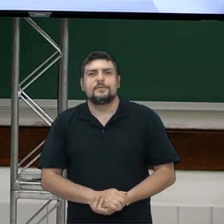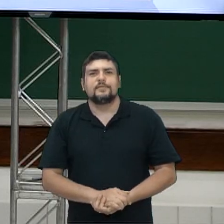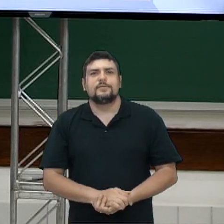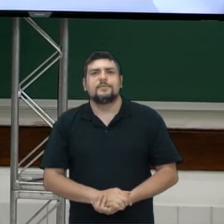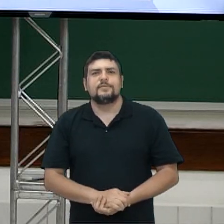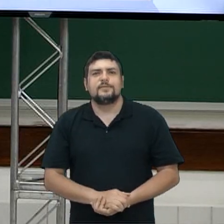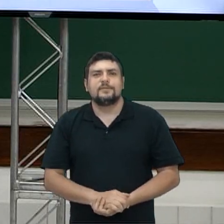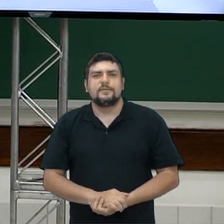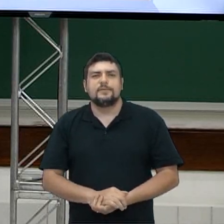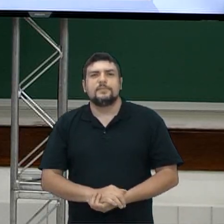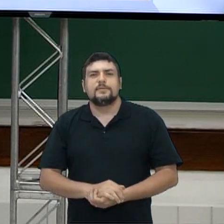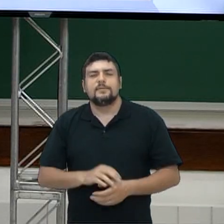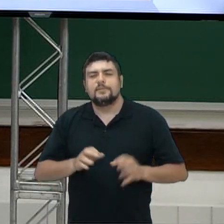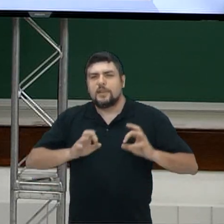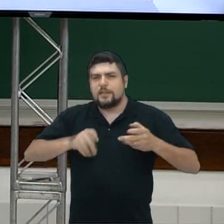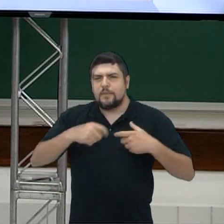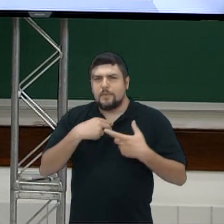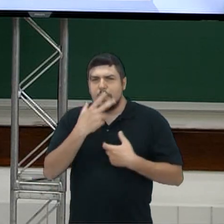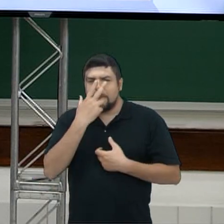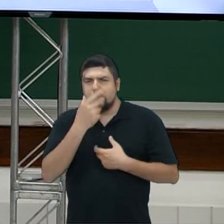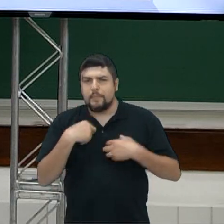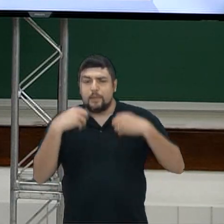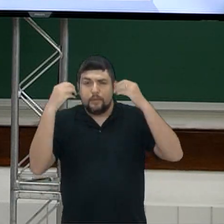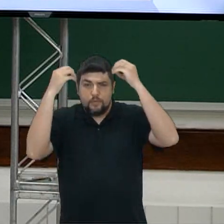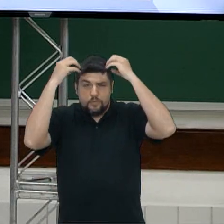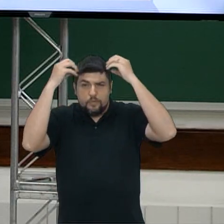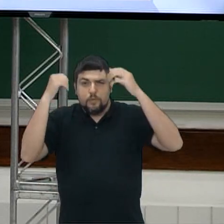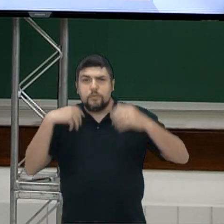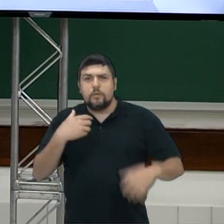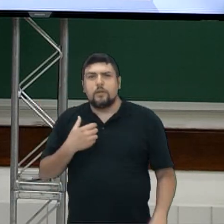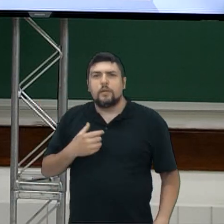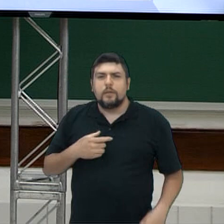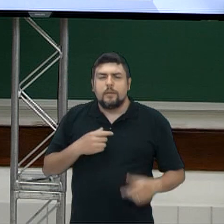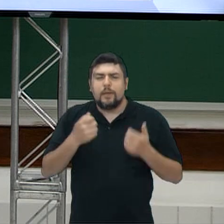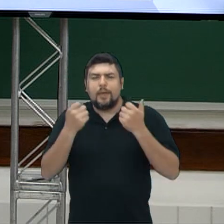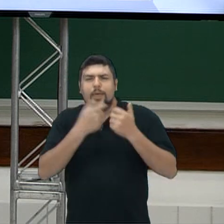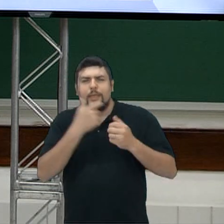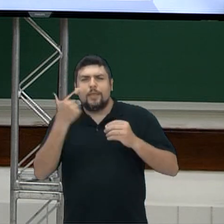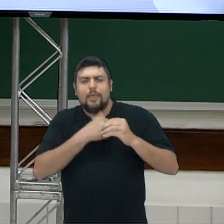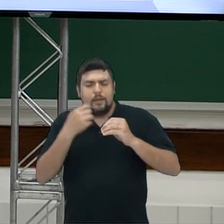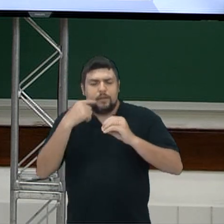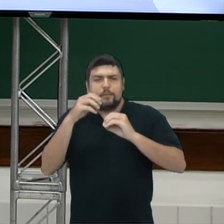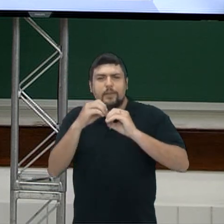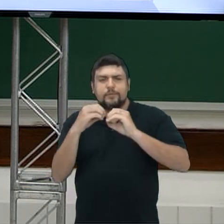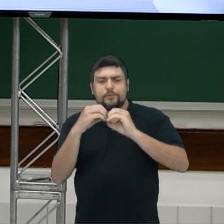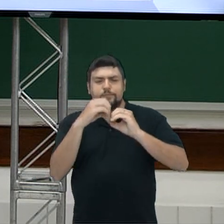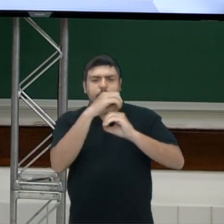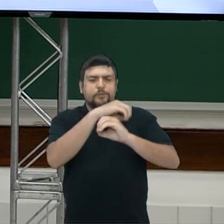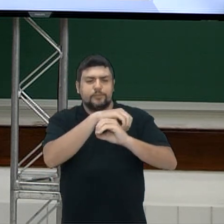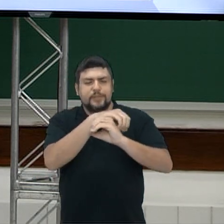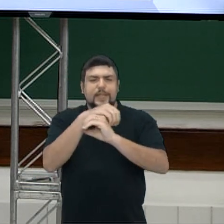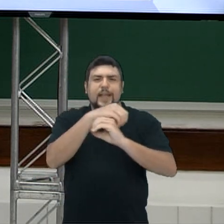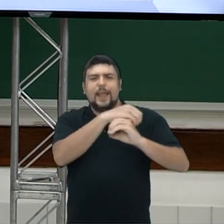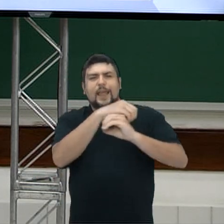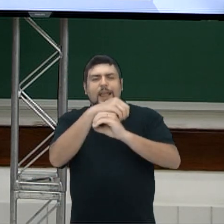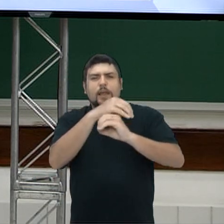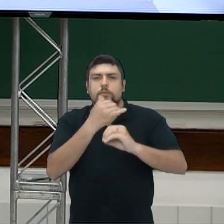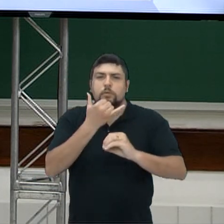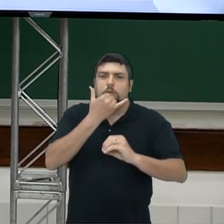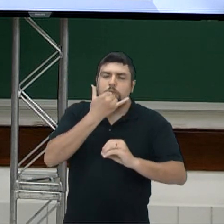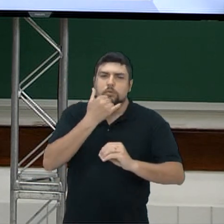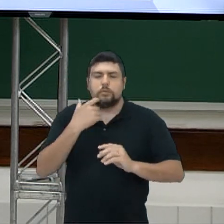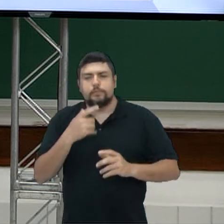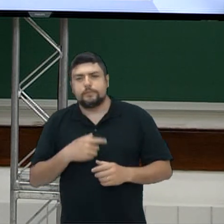senhora, professor do céu, você não... Continua sendo professor que talvez seja melhor que comediante, não vai dar certo. Imitador, pior ainda,